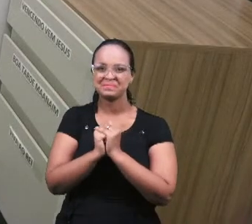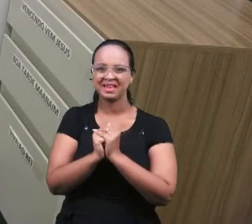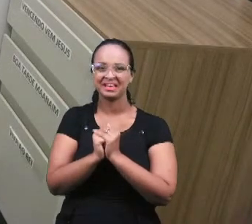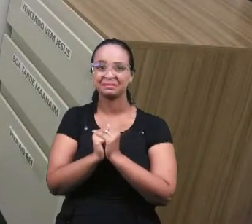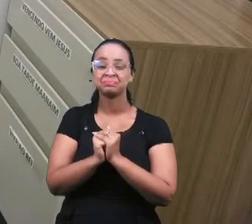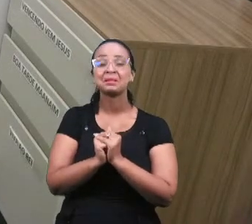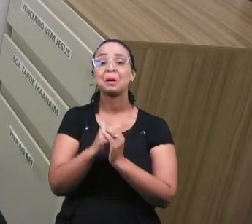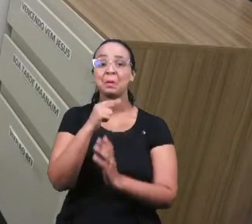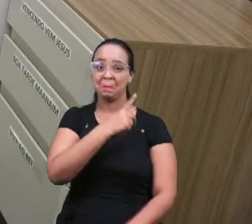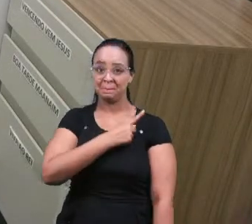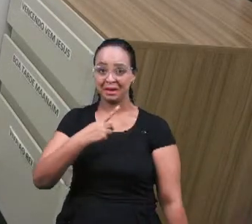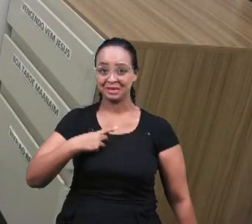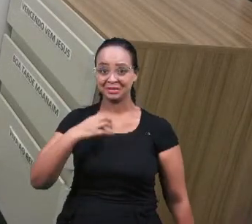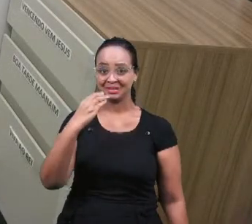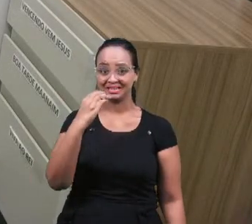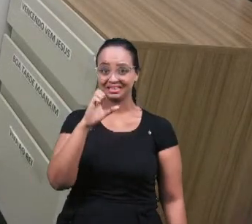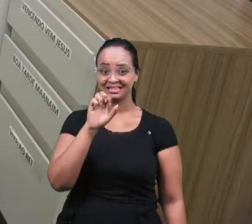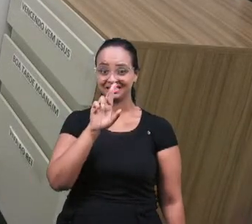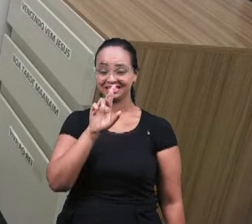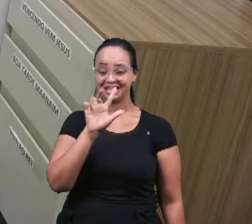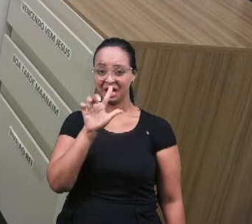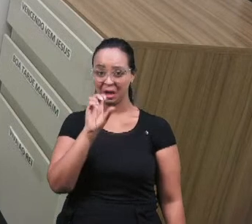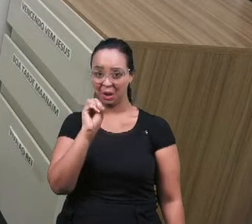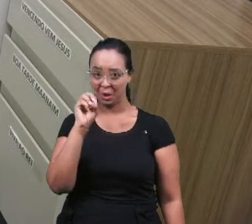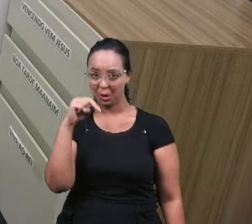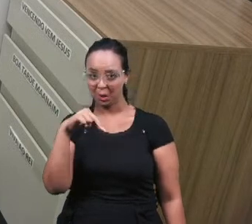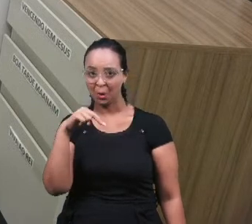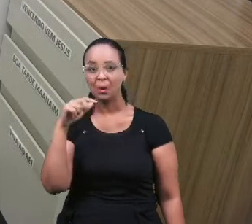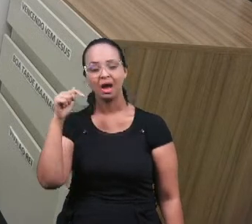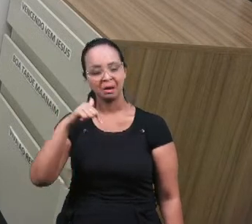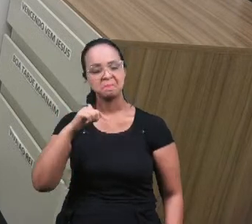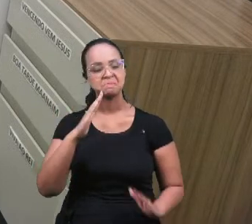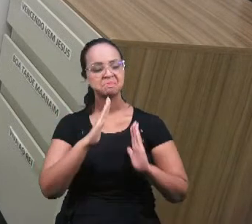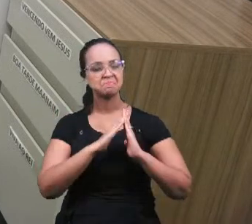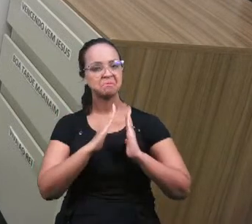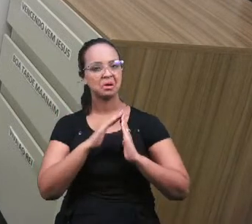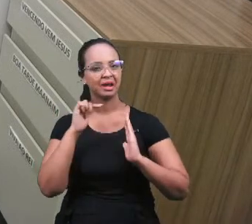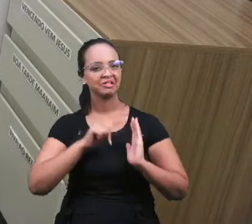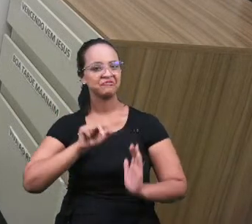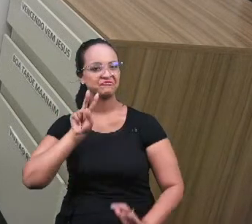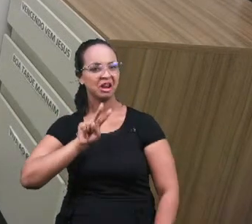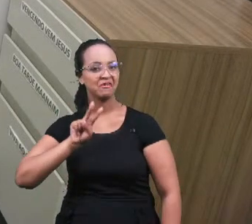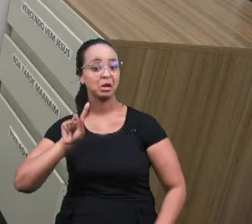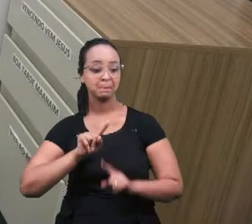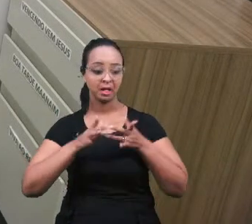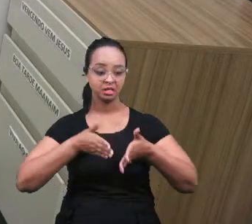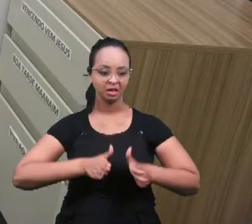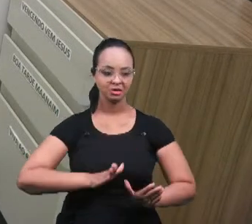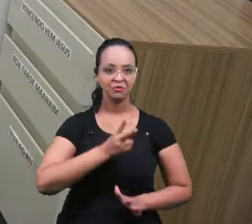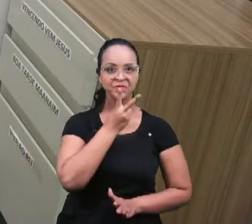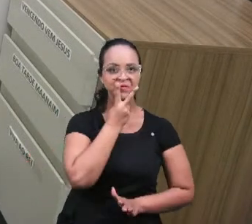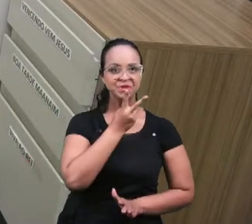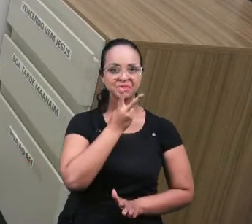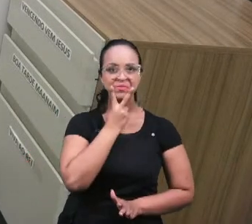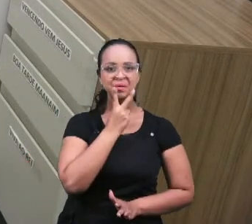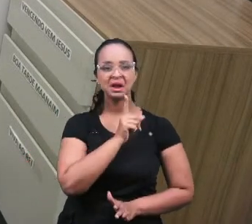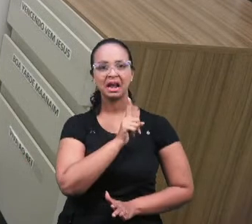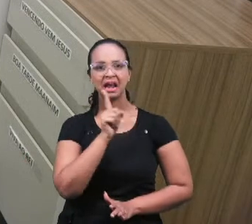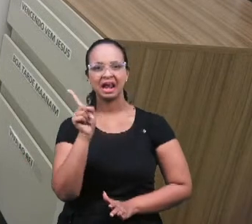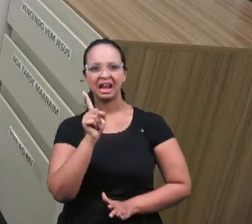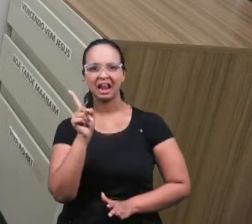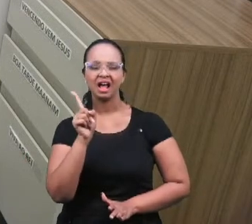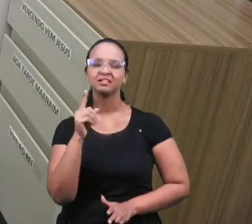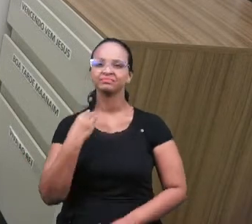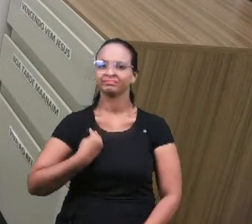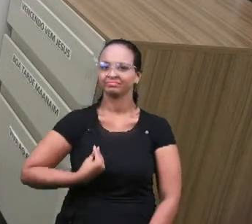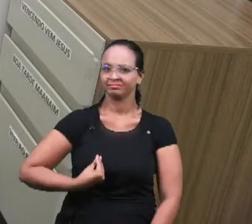ele é natural de Vitória, no estado do Espírito Santo, mas ele mora aqui em Vila Velha. Está hoje ali congregando na Igreja Cristã Maranata,